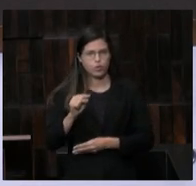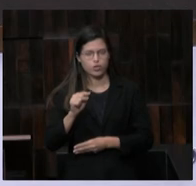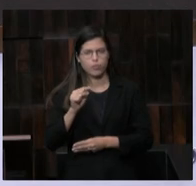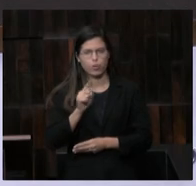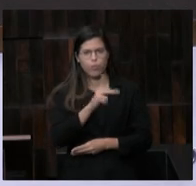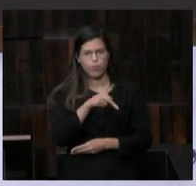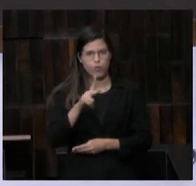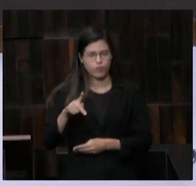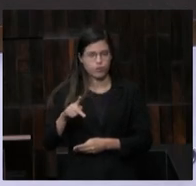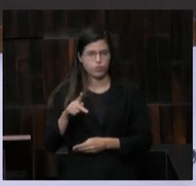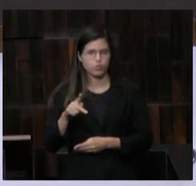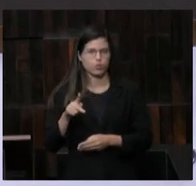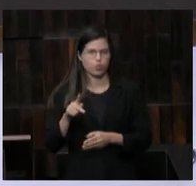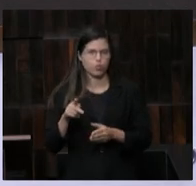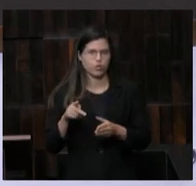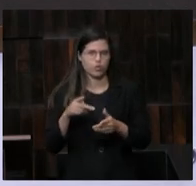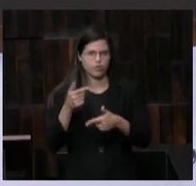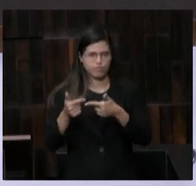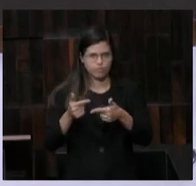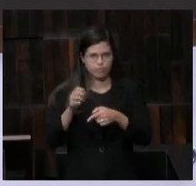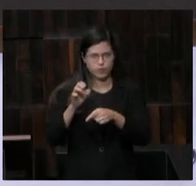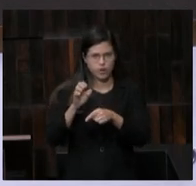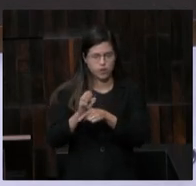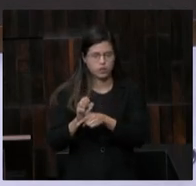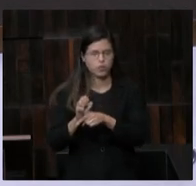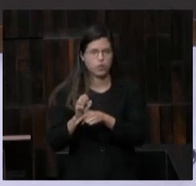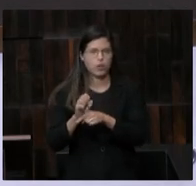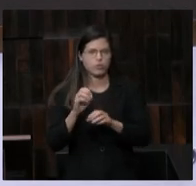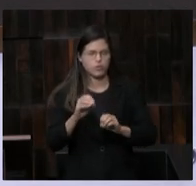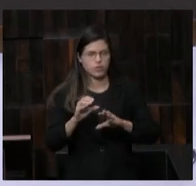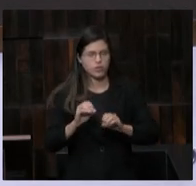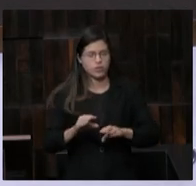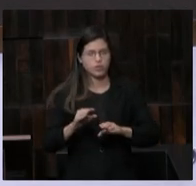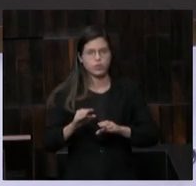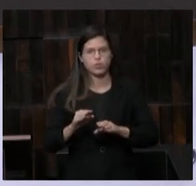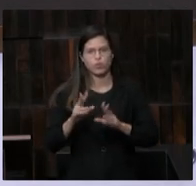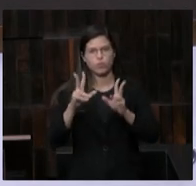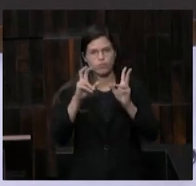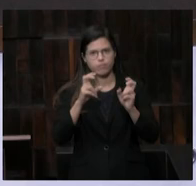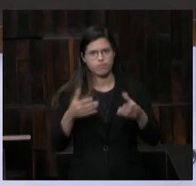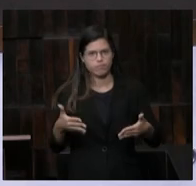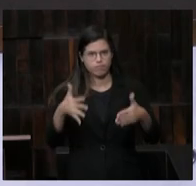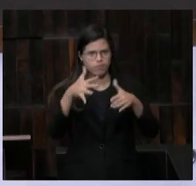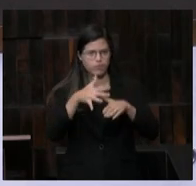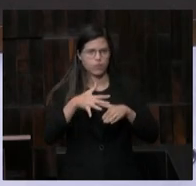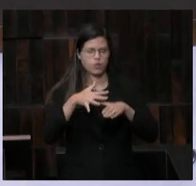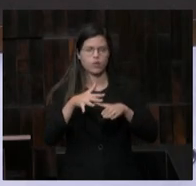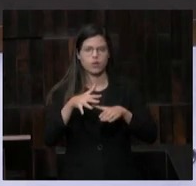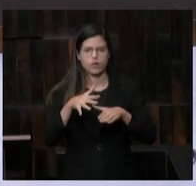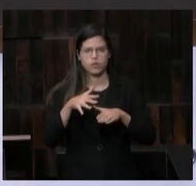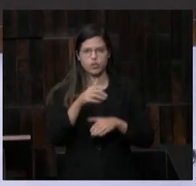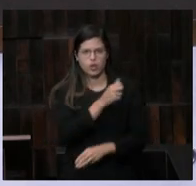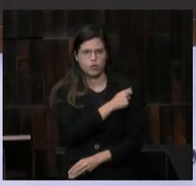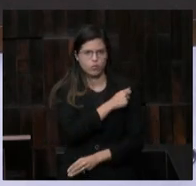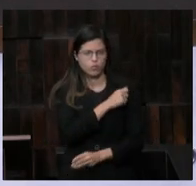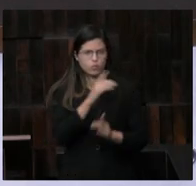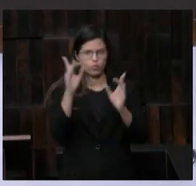educadores da rede municipal de ensino em temáticas que envolvam a inclusão de alunos com deficiência,